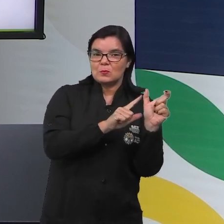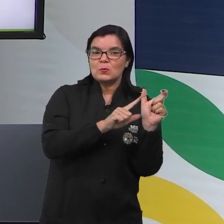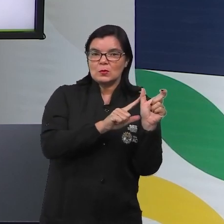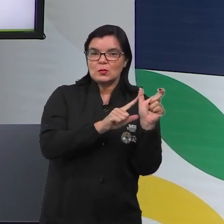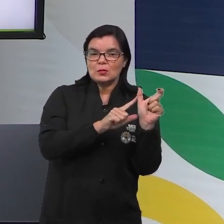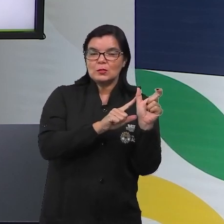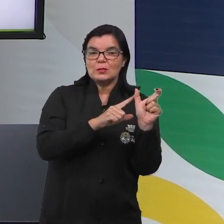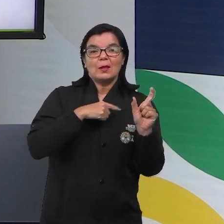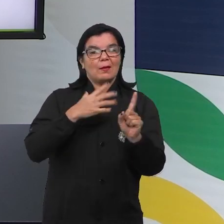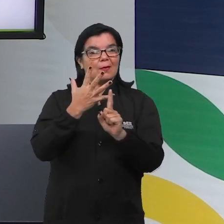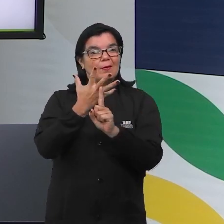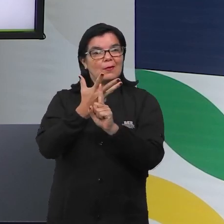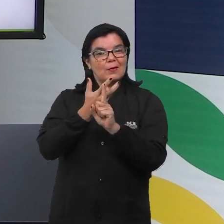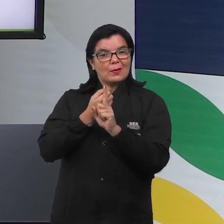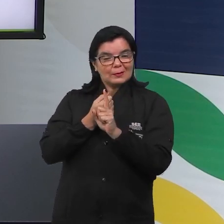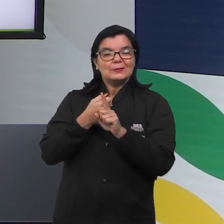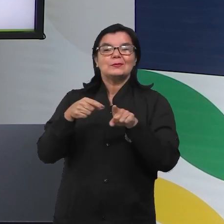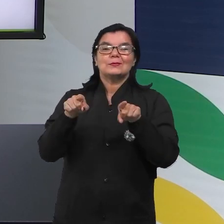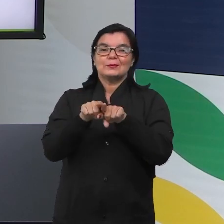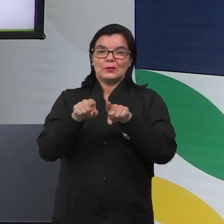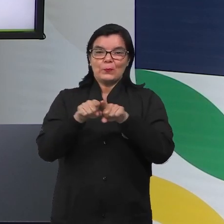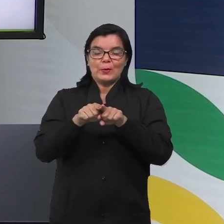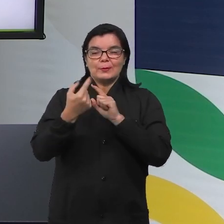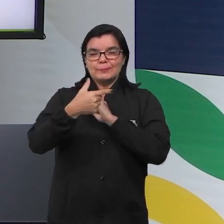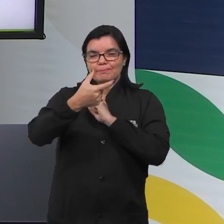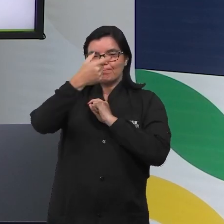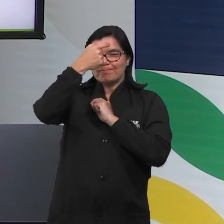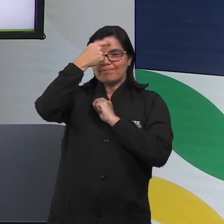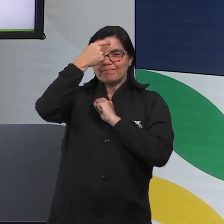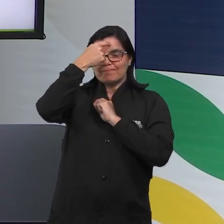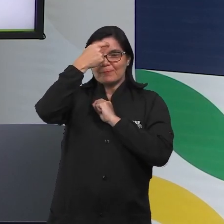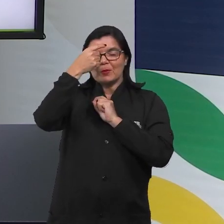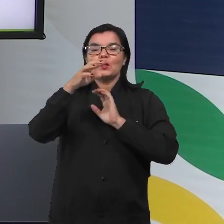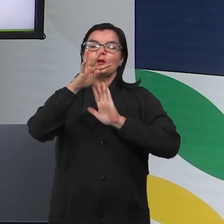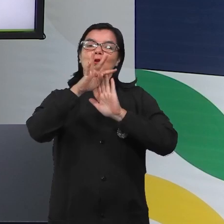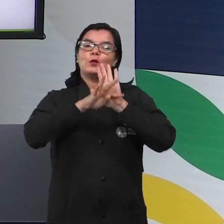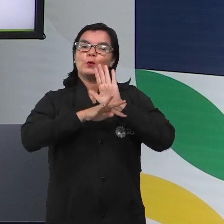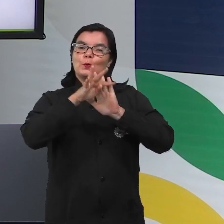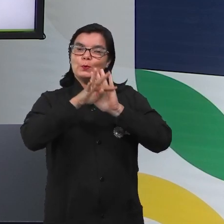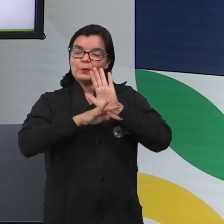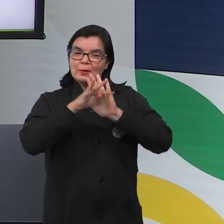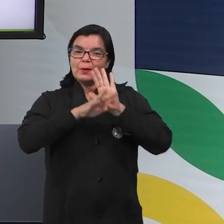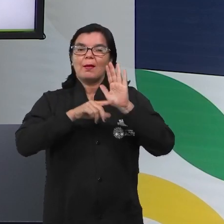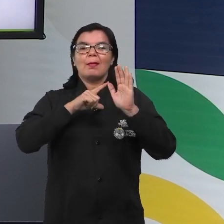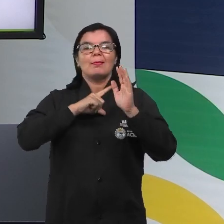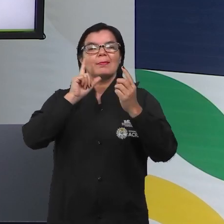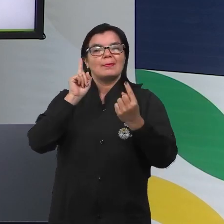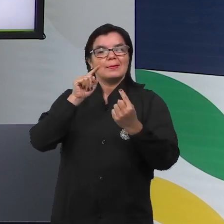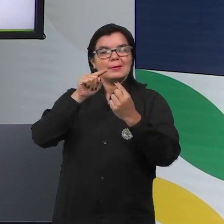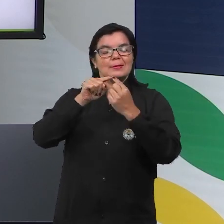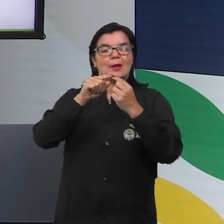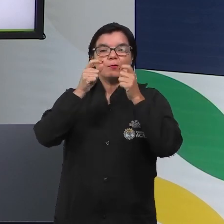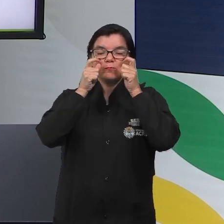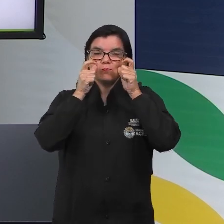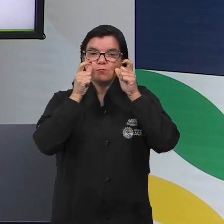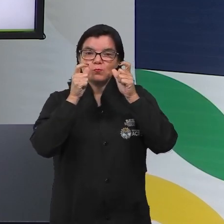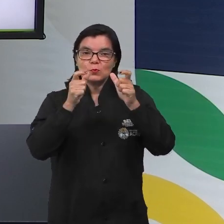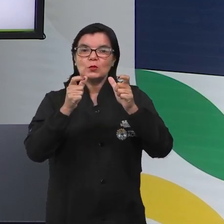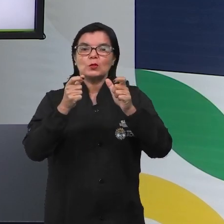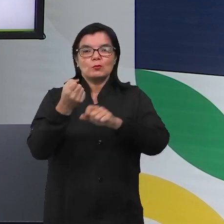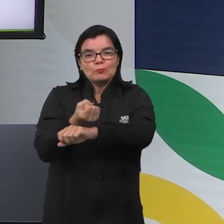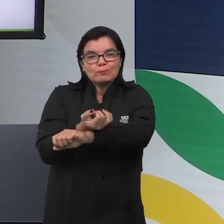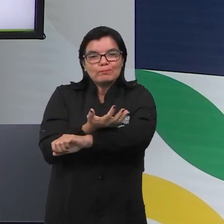arte, tá certo? Então, coloca isso na sua mente, que o texto literário tem a função de despertar